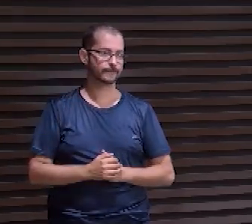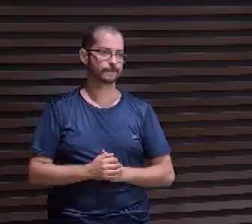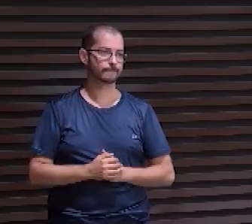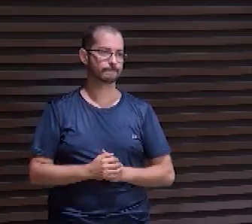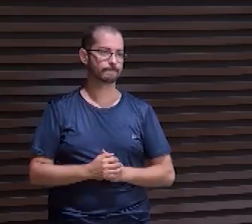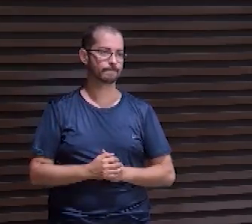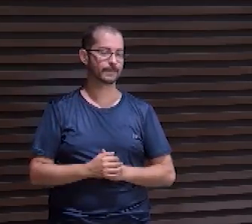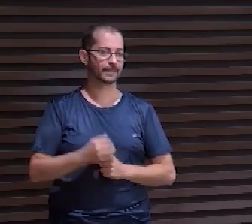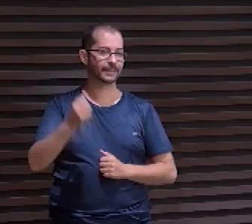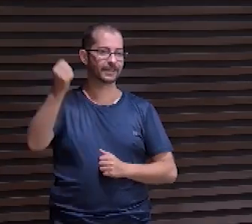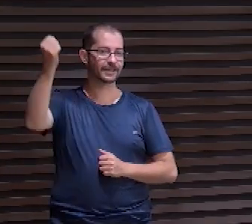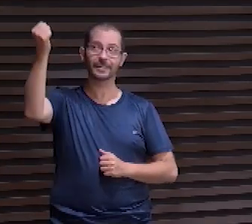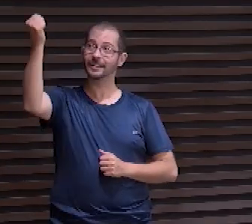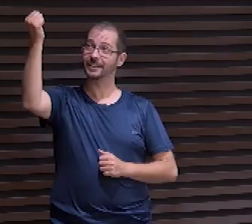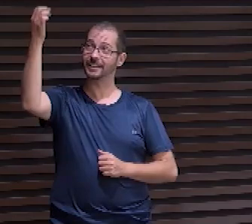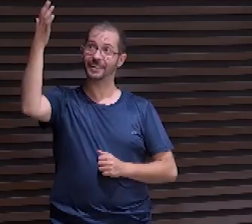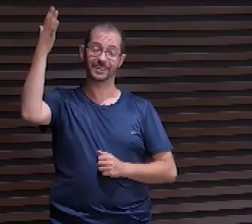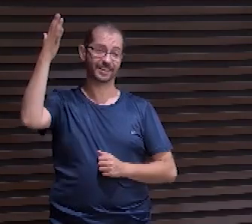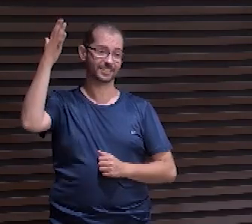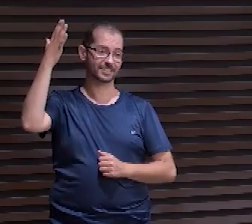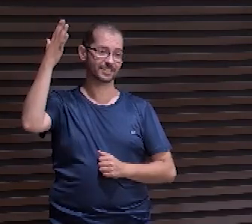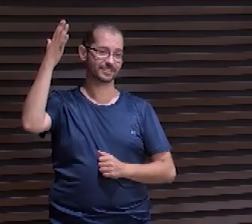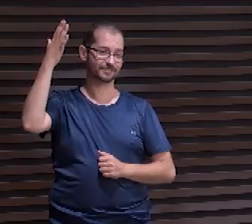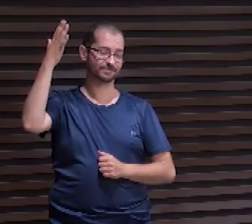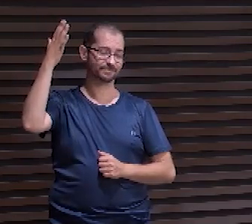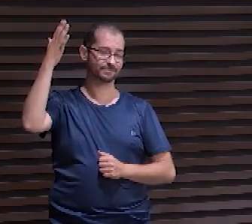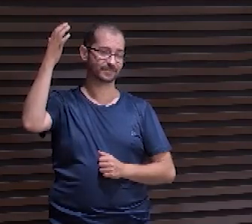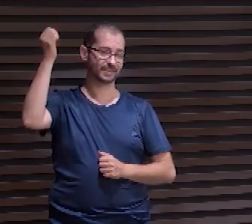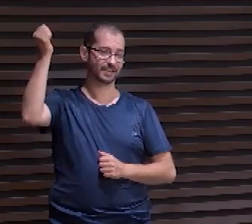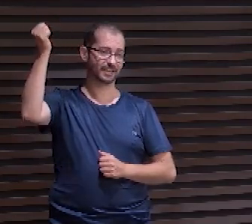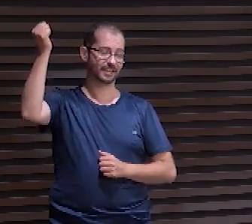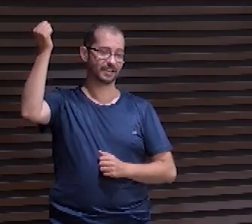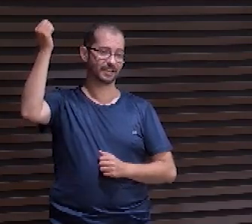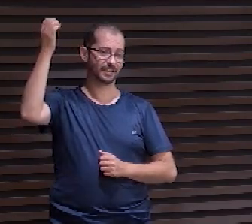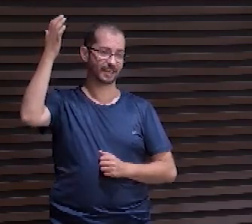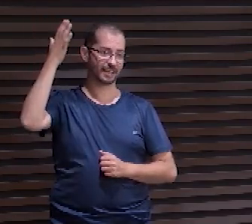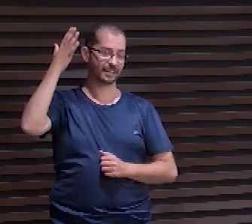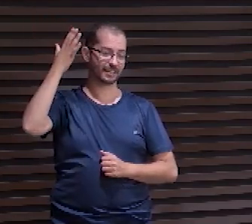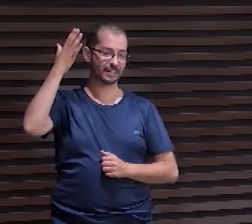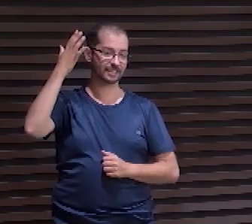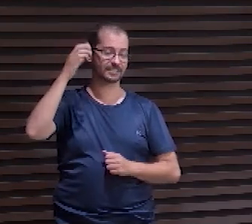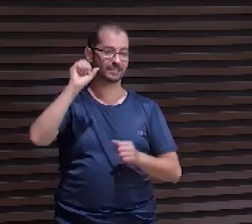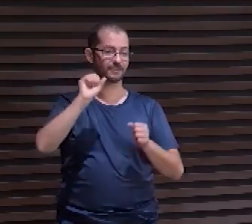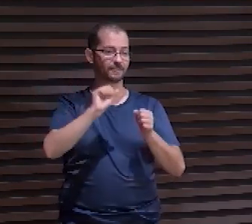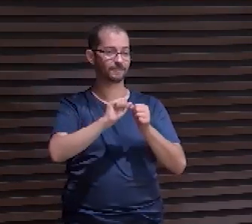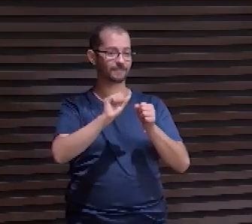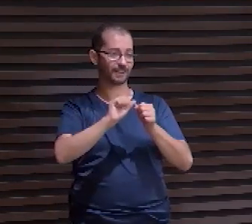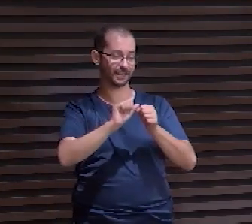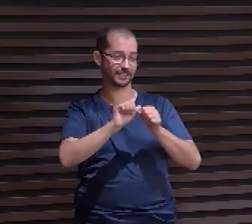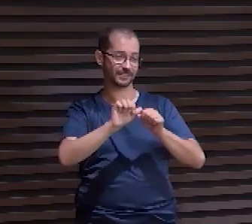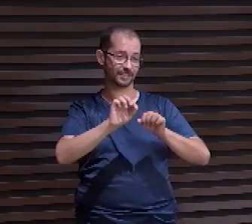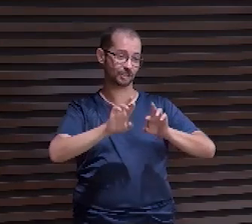E a graça, ela faz o inverso.